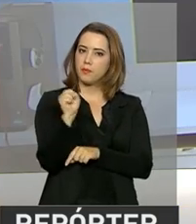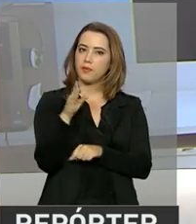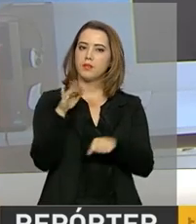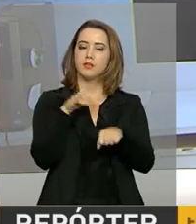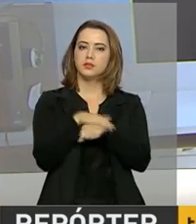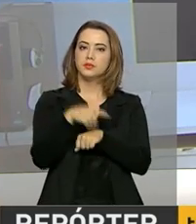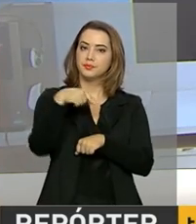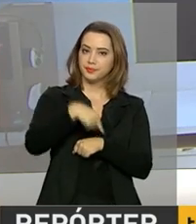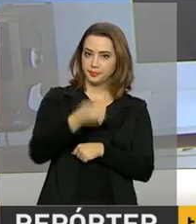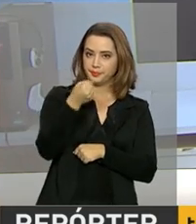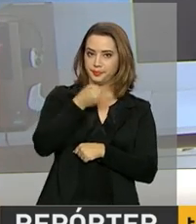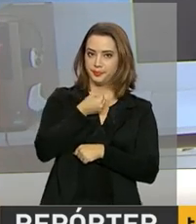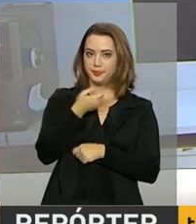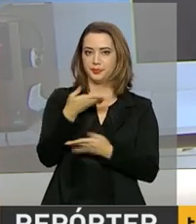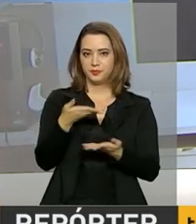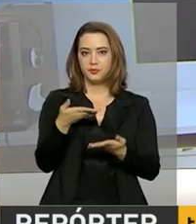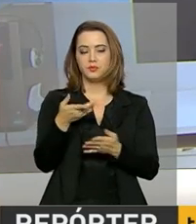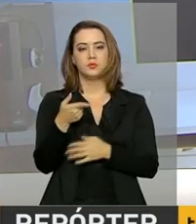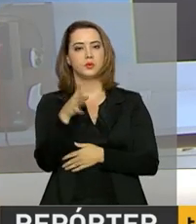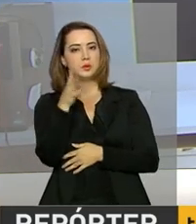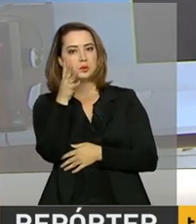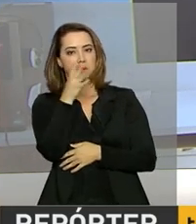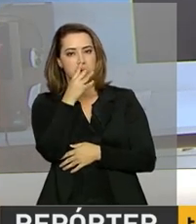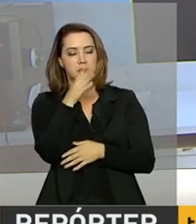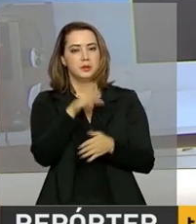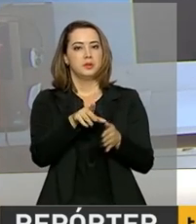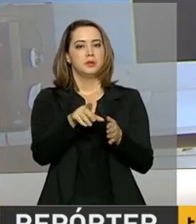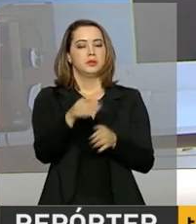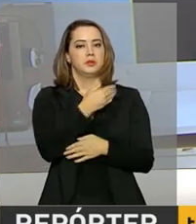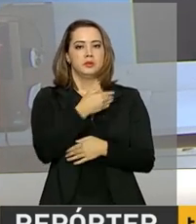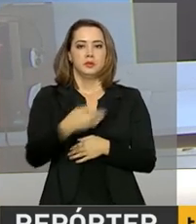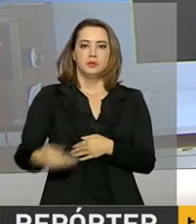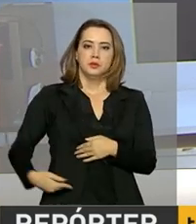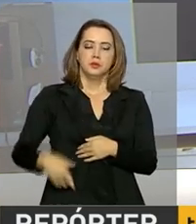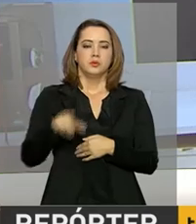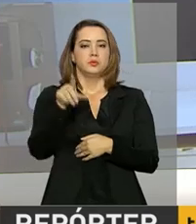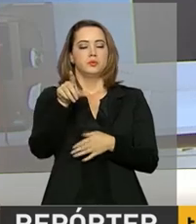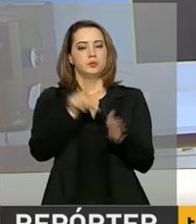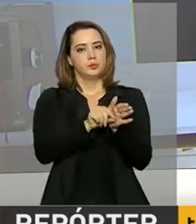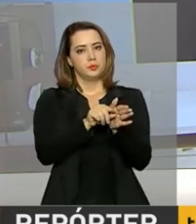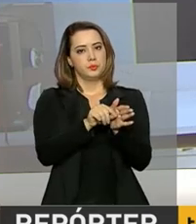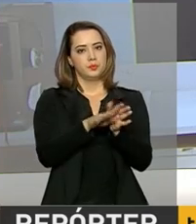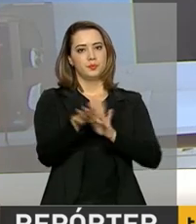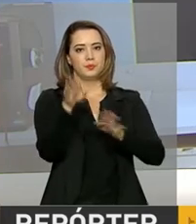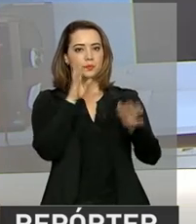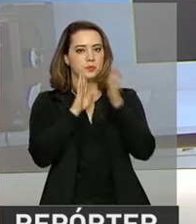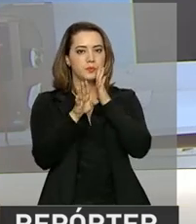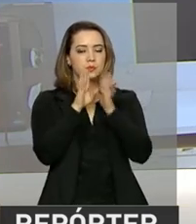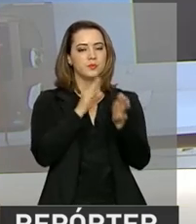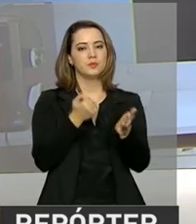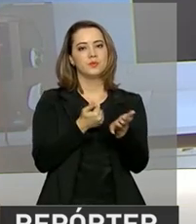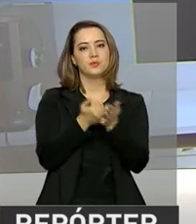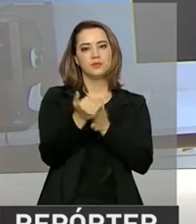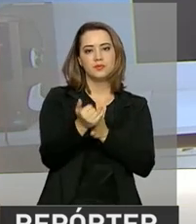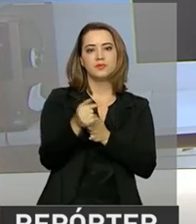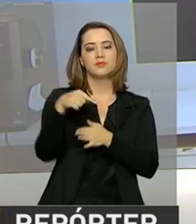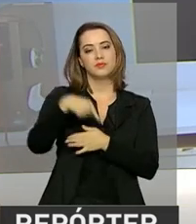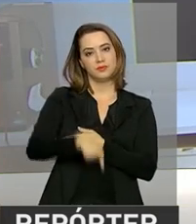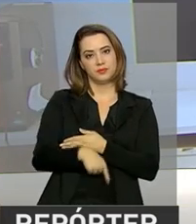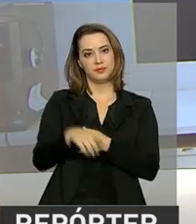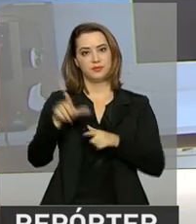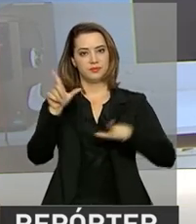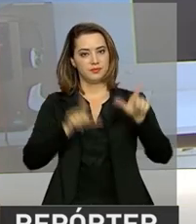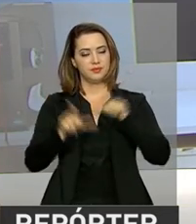jornal NBR Não deixe de acompanhar ainda as novidades também nas nossas redes sociais Continue com a gente aqui na